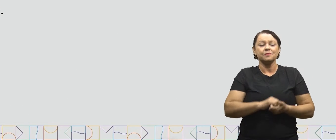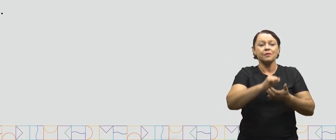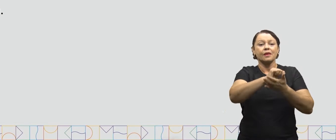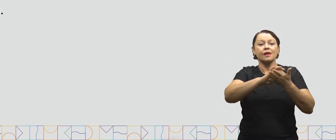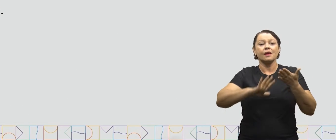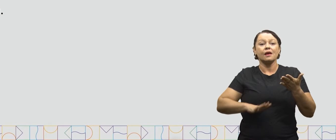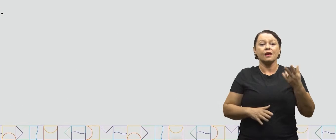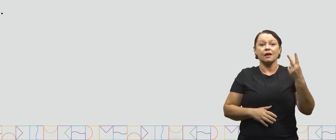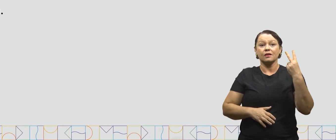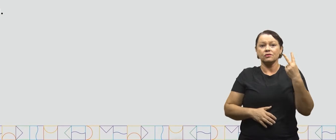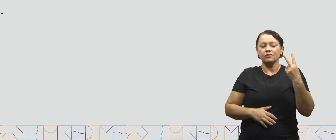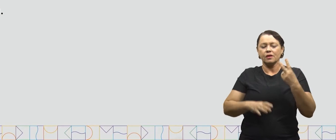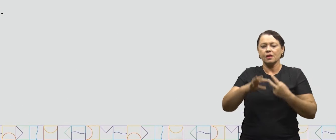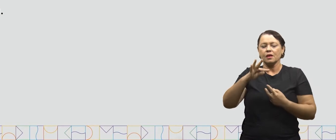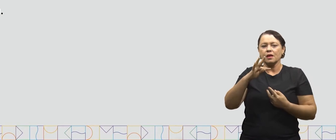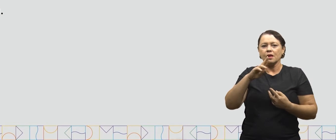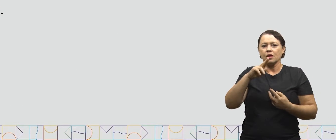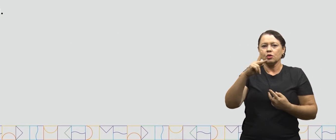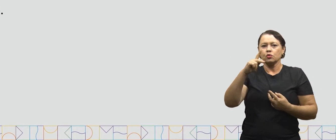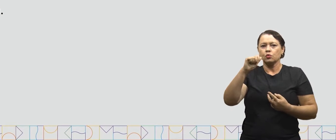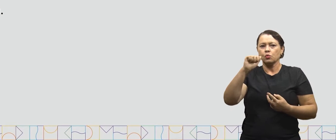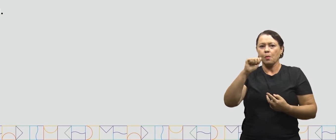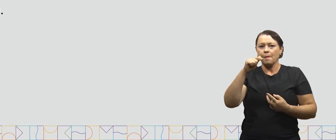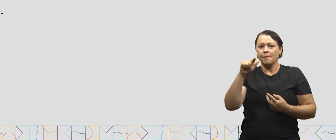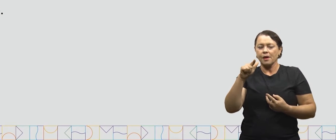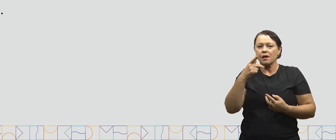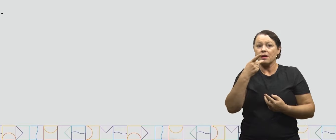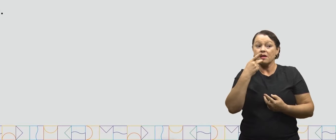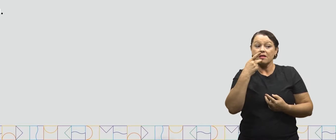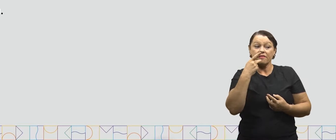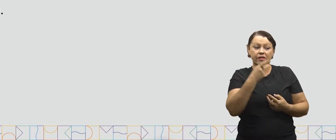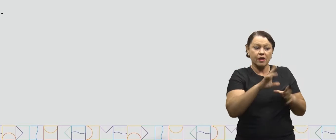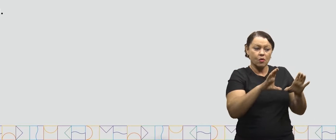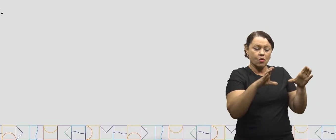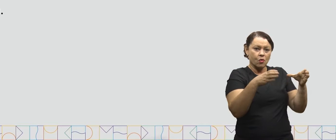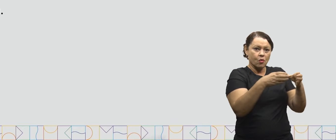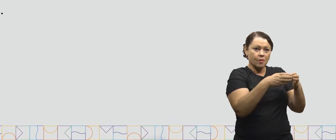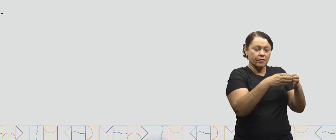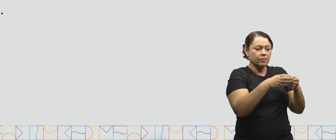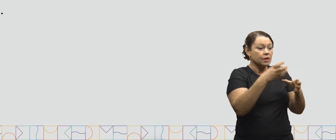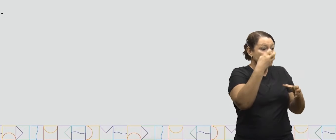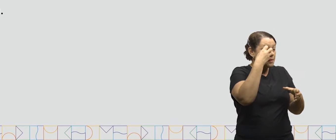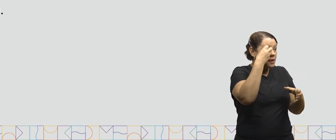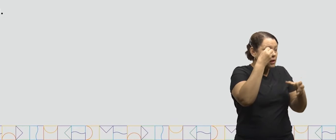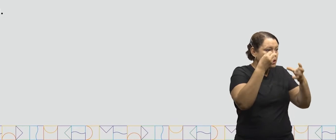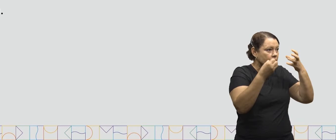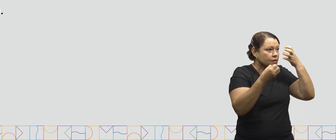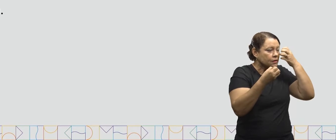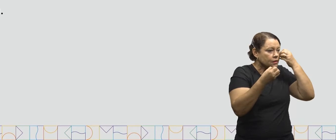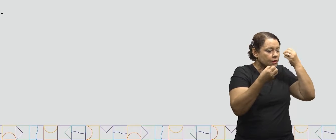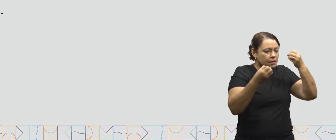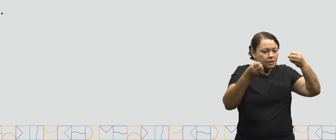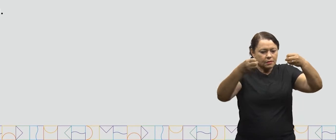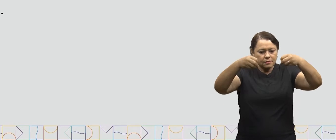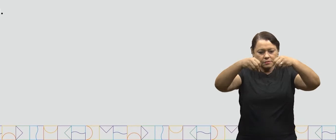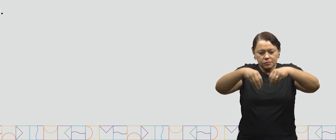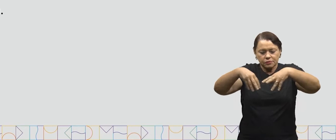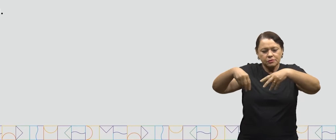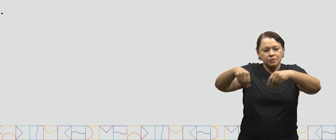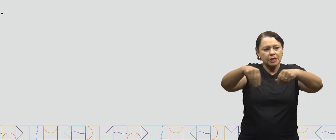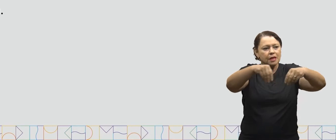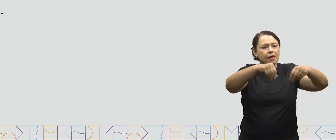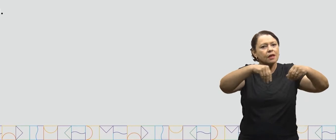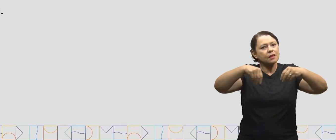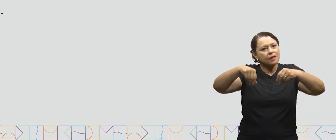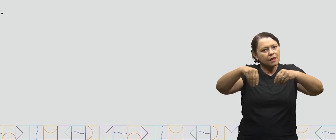atividade 2. Tupã teria dito aos Sateré Maué: tirem os olhos do curumim e plantem-no na